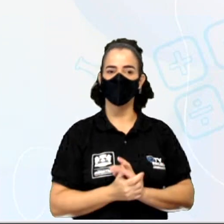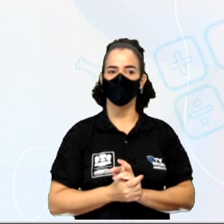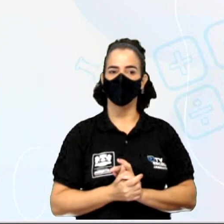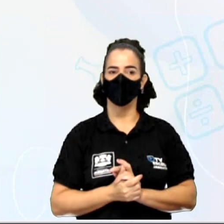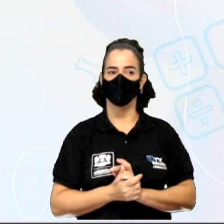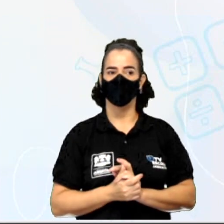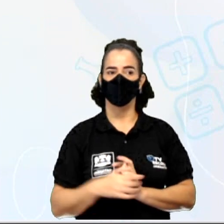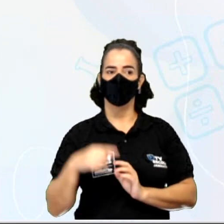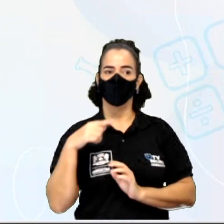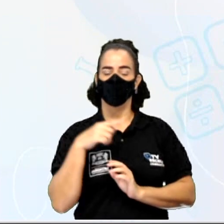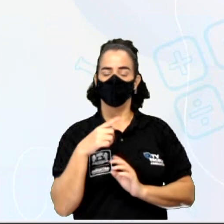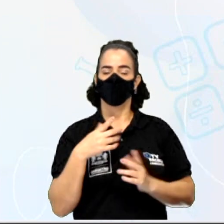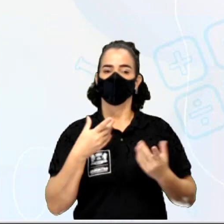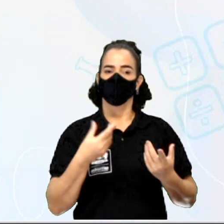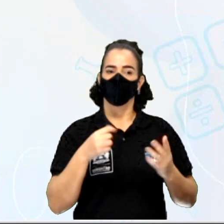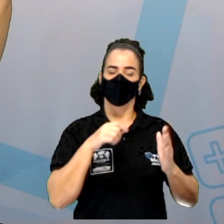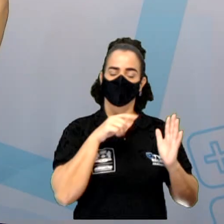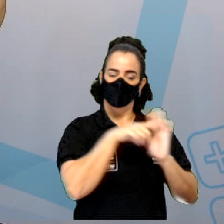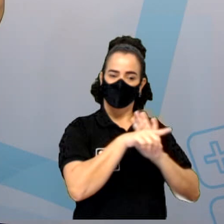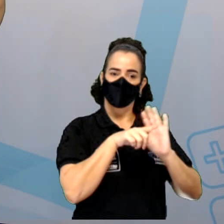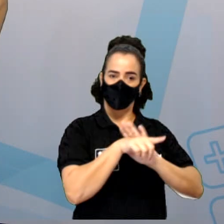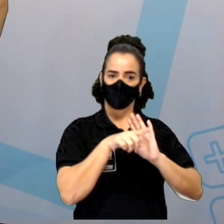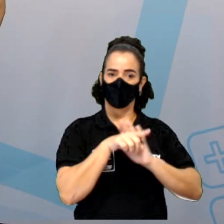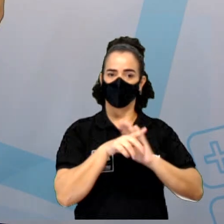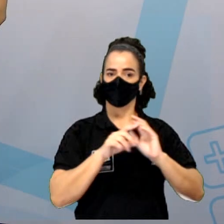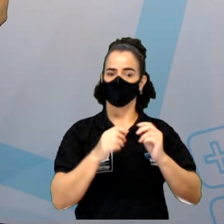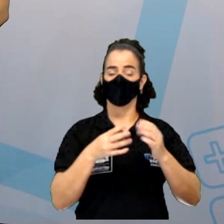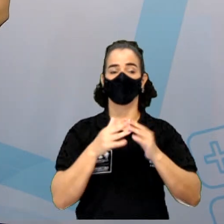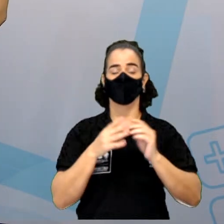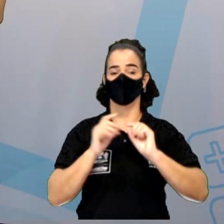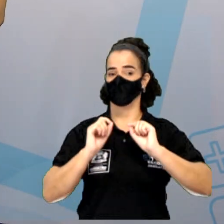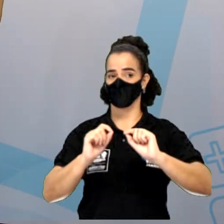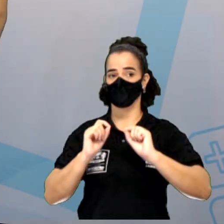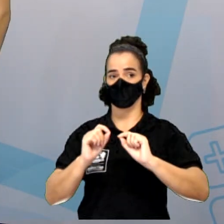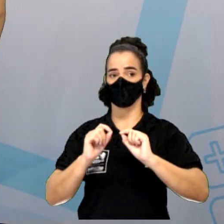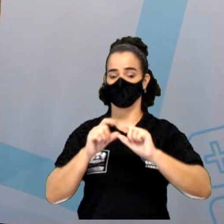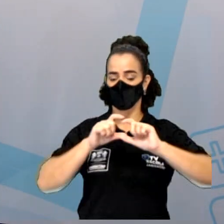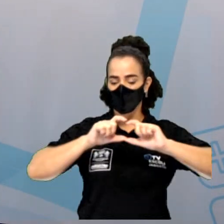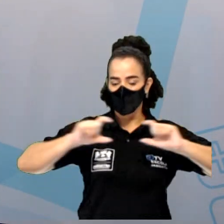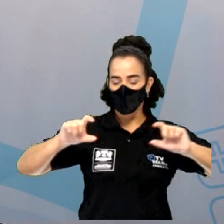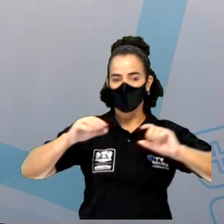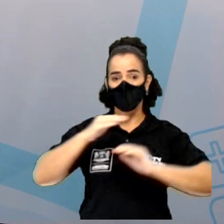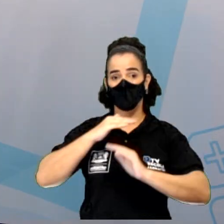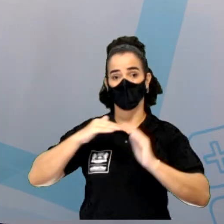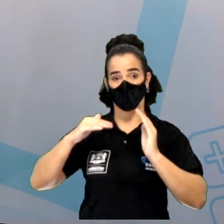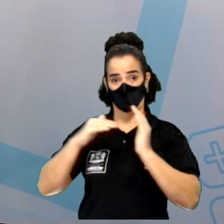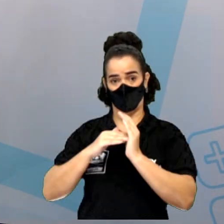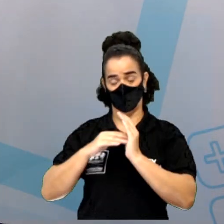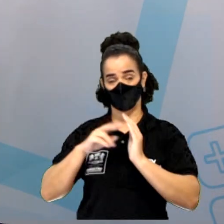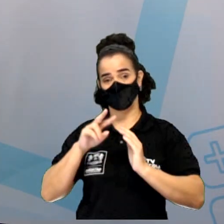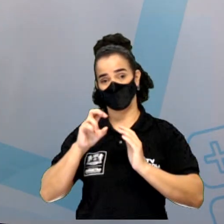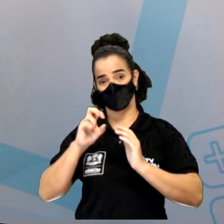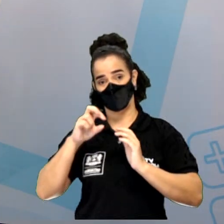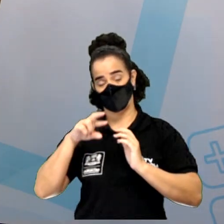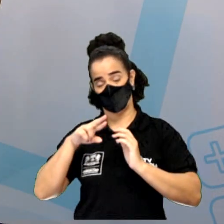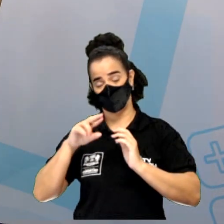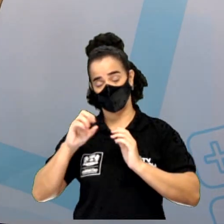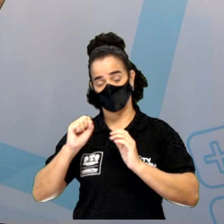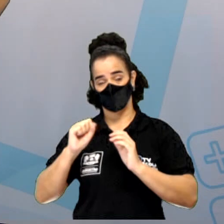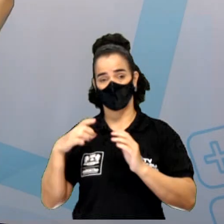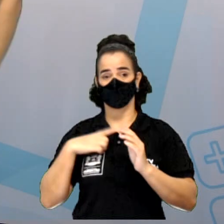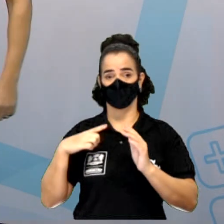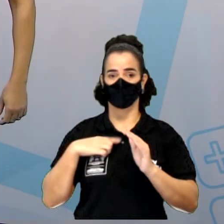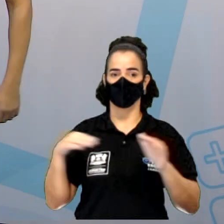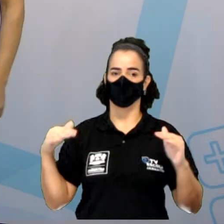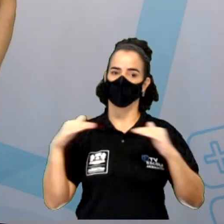direcionada a este poema nos pede o seguinte. O primeiro verso da última estrofe do poema Versos Íntimos estabelece com os